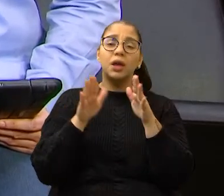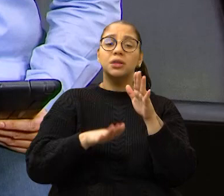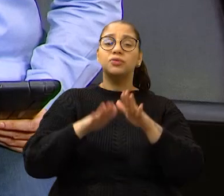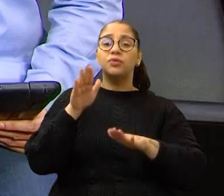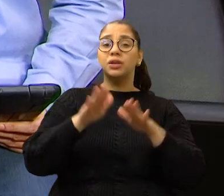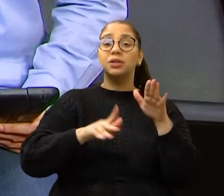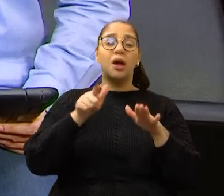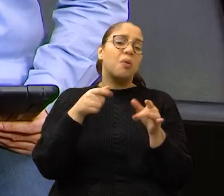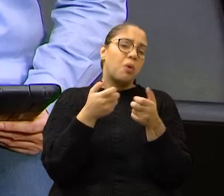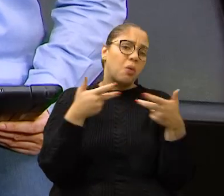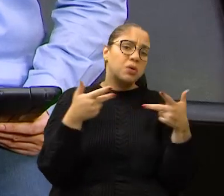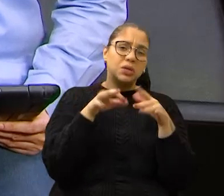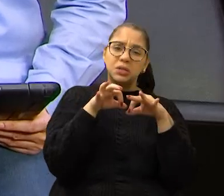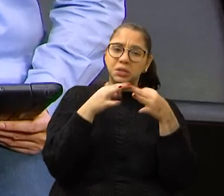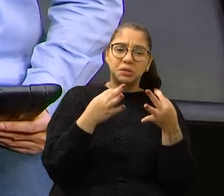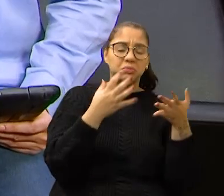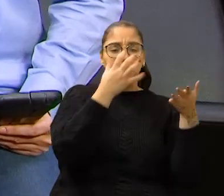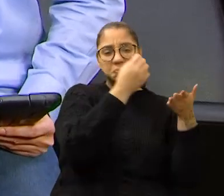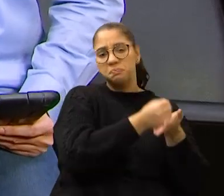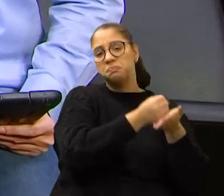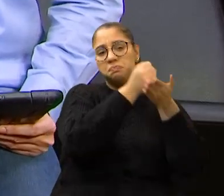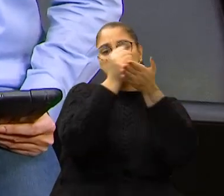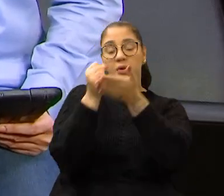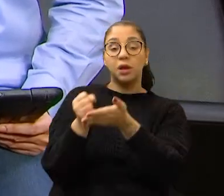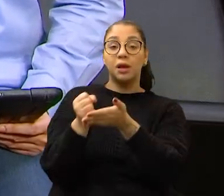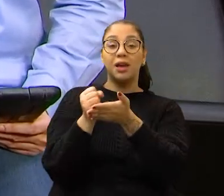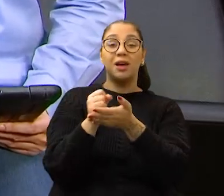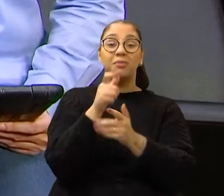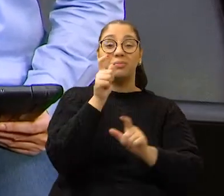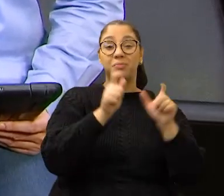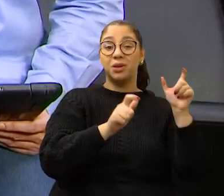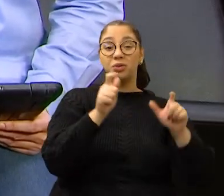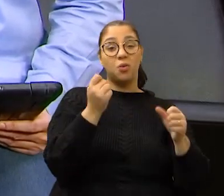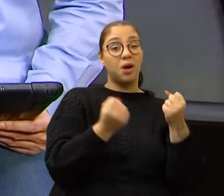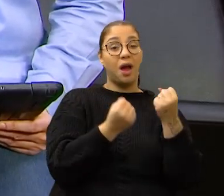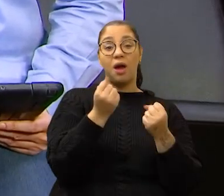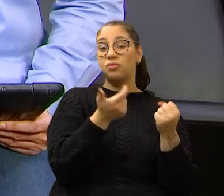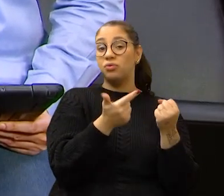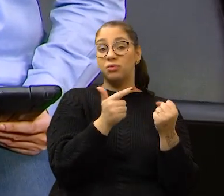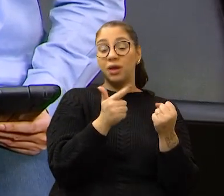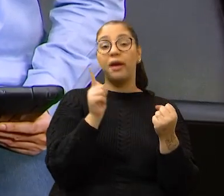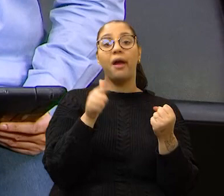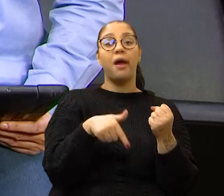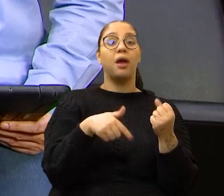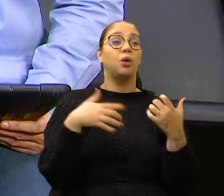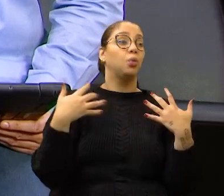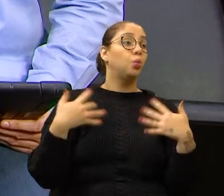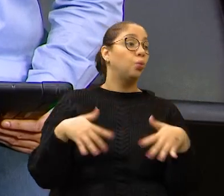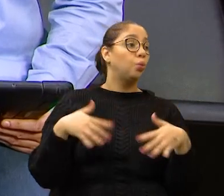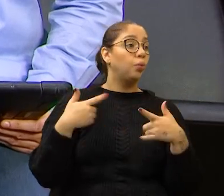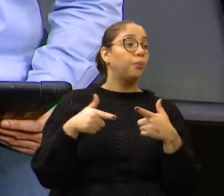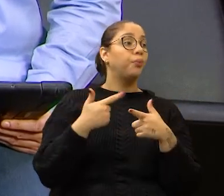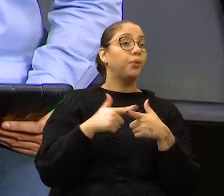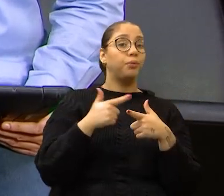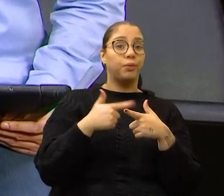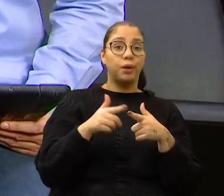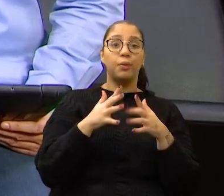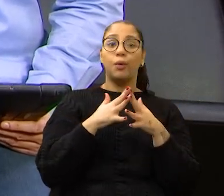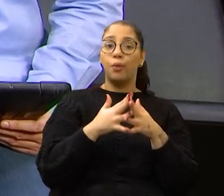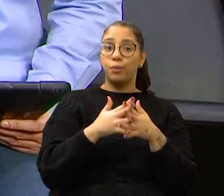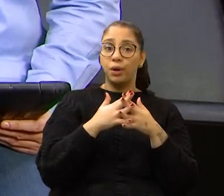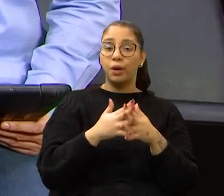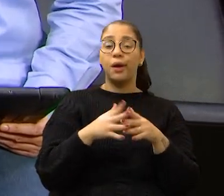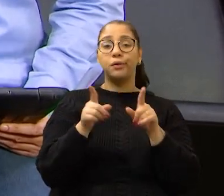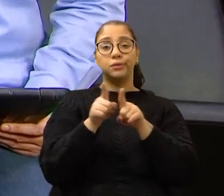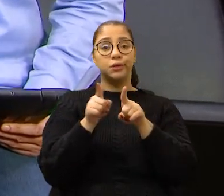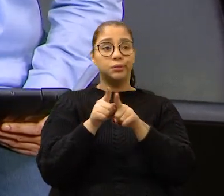muitas pessoas é algo simples, é algo tranquilo que você vai e leva. Para quem não tem o seu veículo, virava algo muito